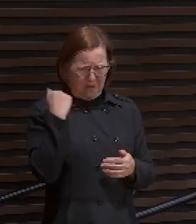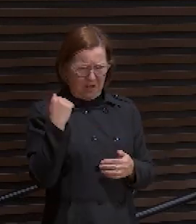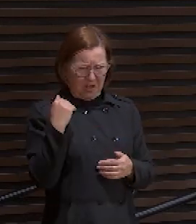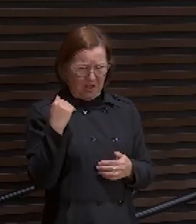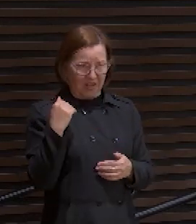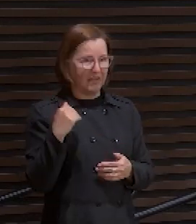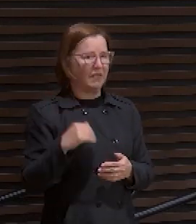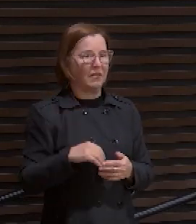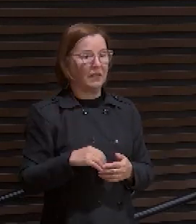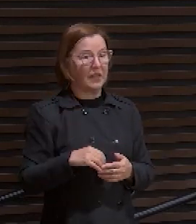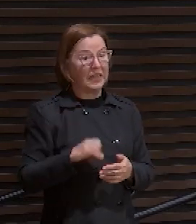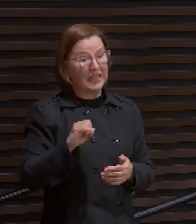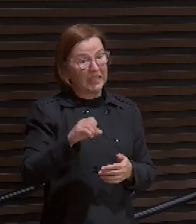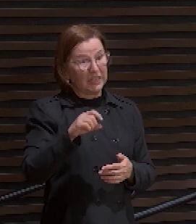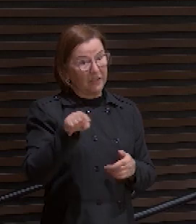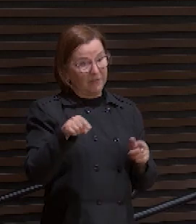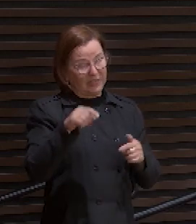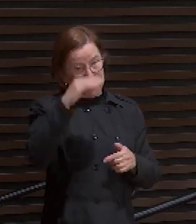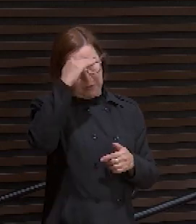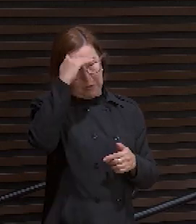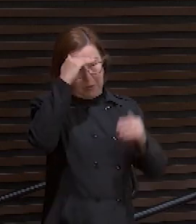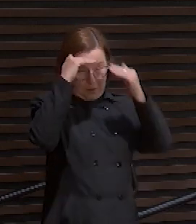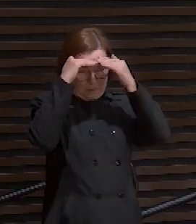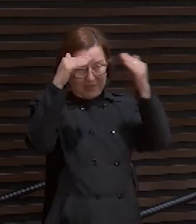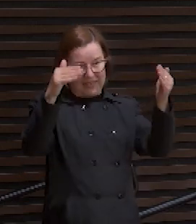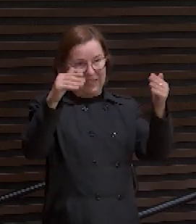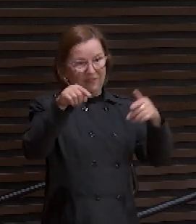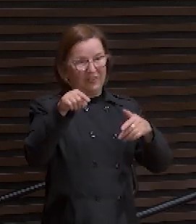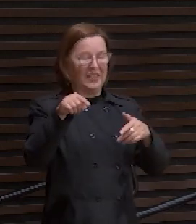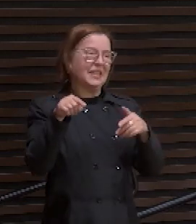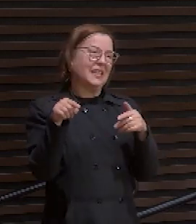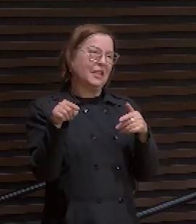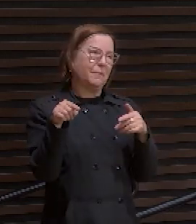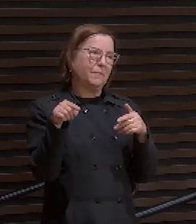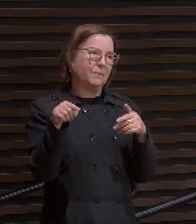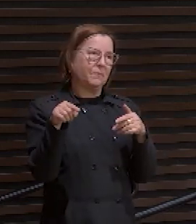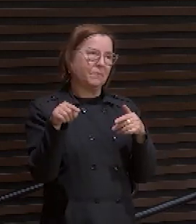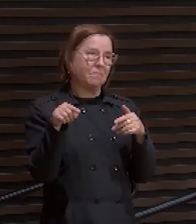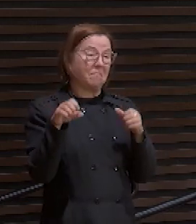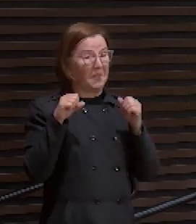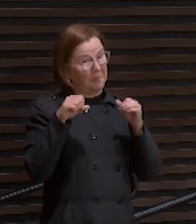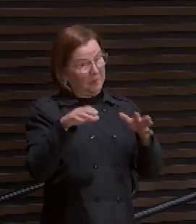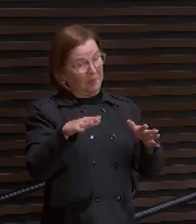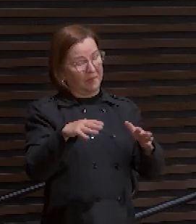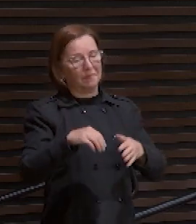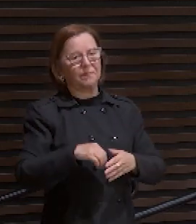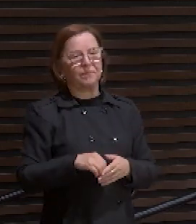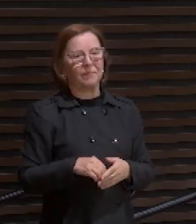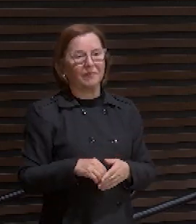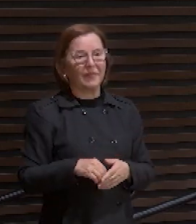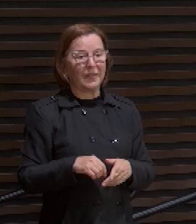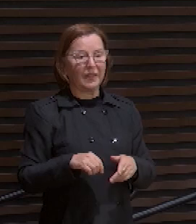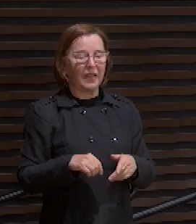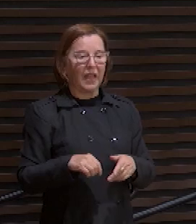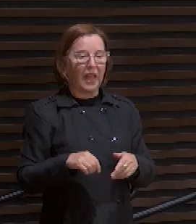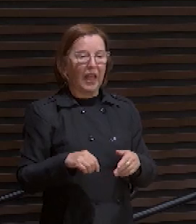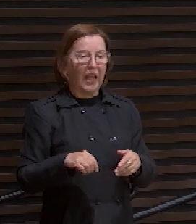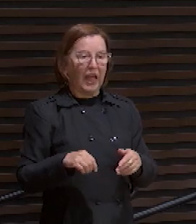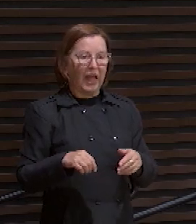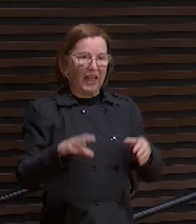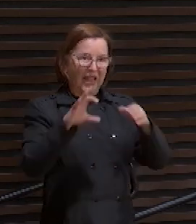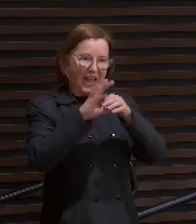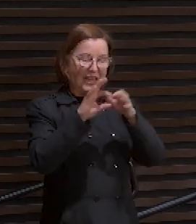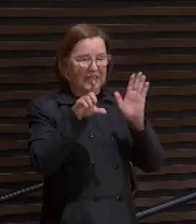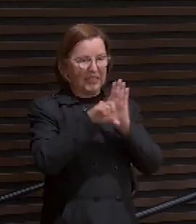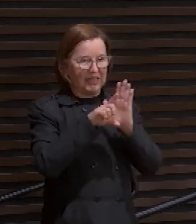você obedecer, você vai ser abençoado. A aliança da lei prometia essa